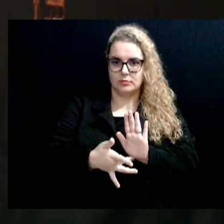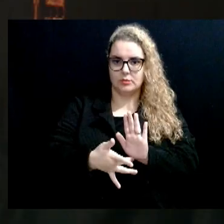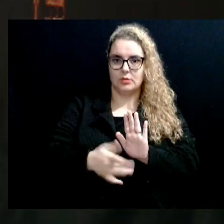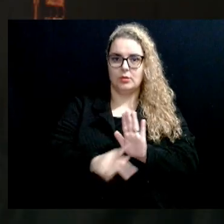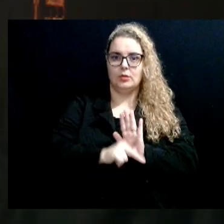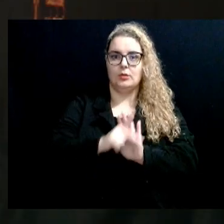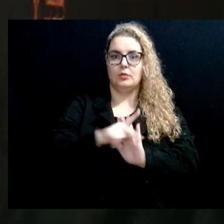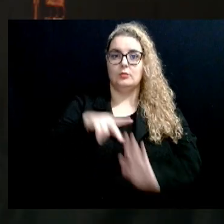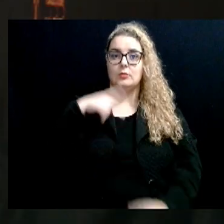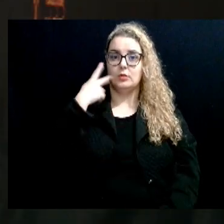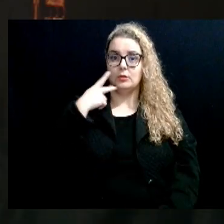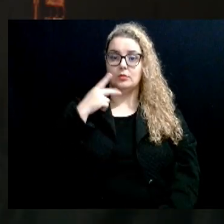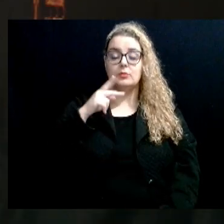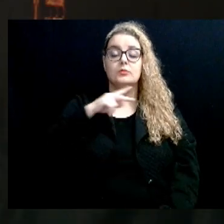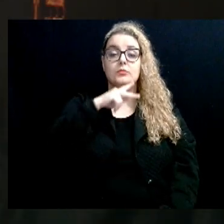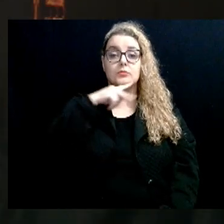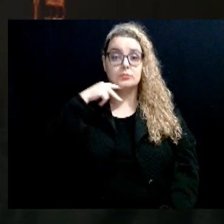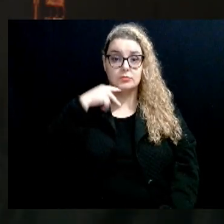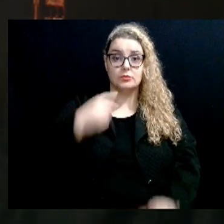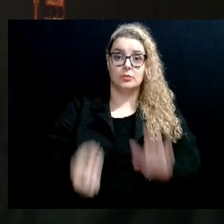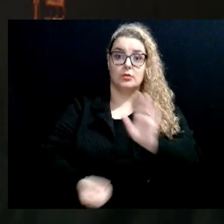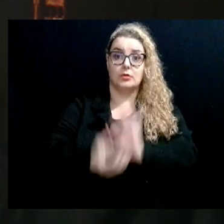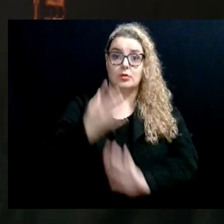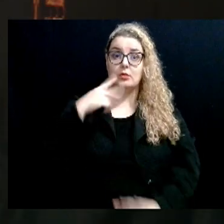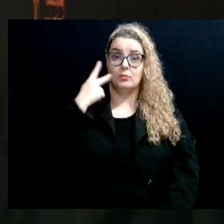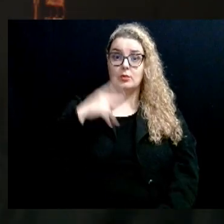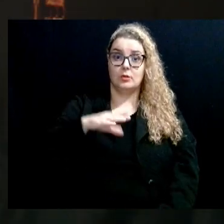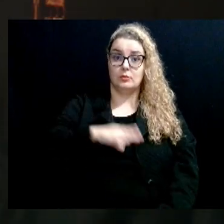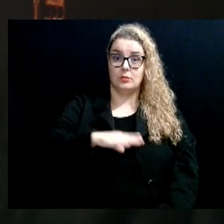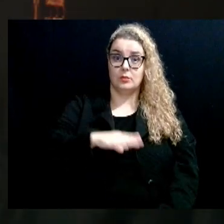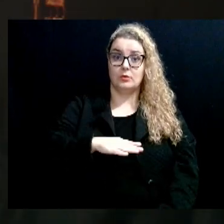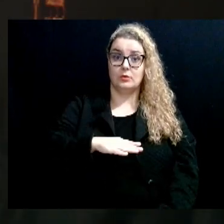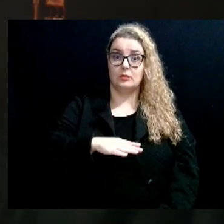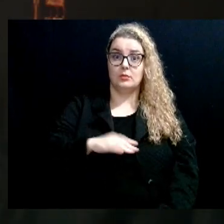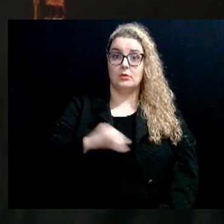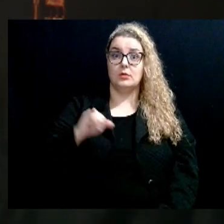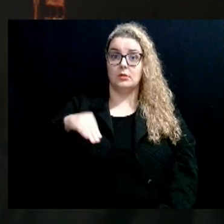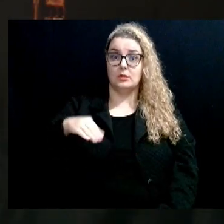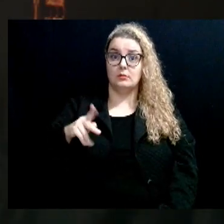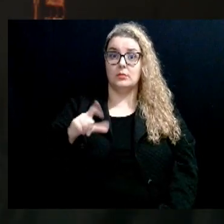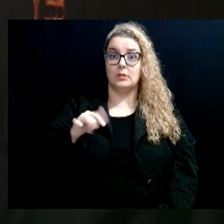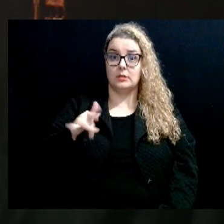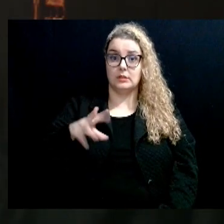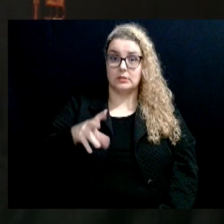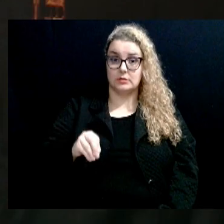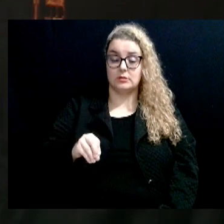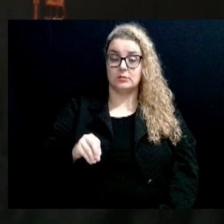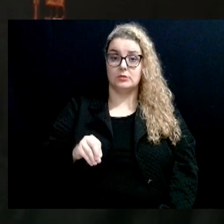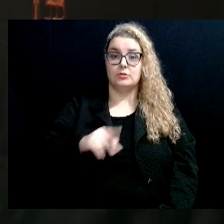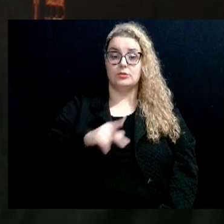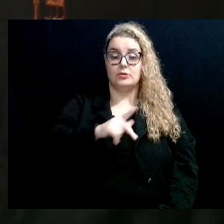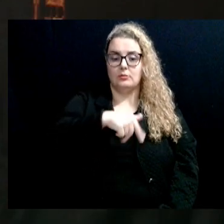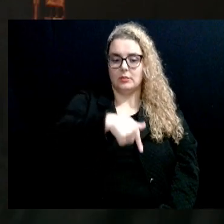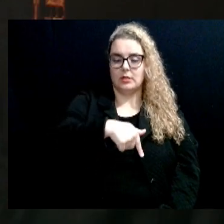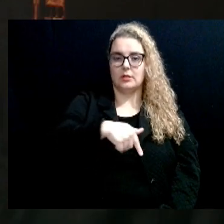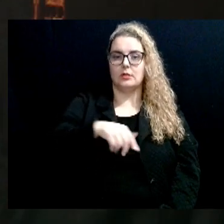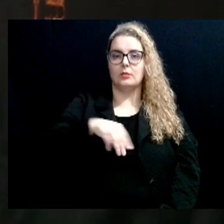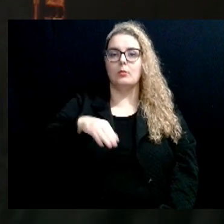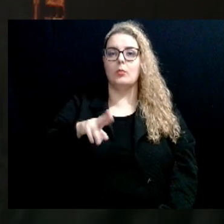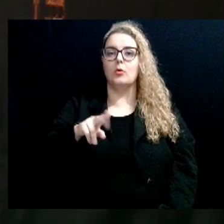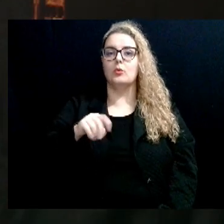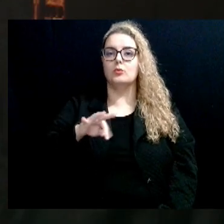Permínio Monteiro, que cria a política municipal de implantação de parques multissensoriais. A proposta prevê